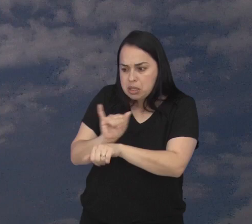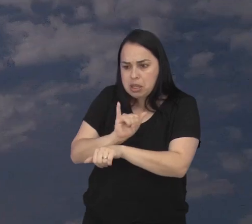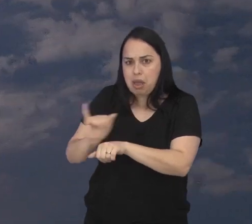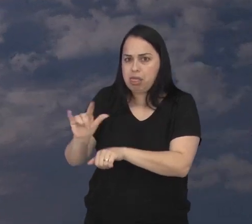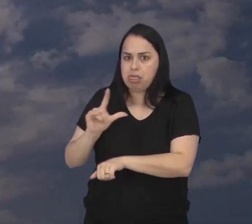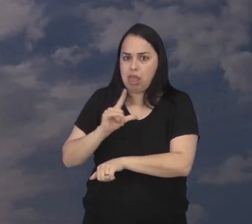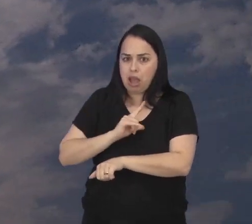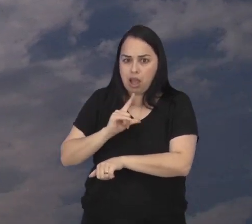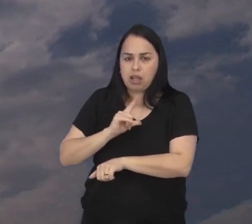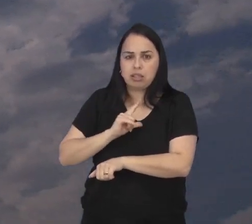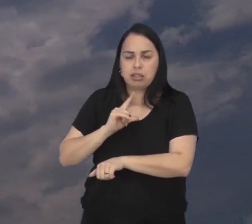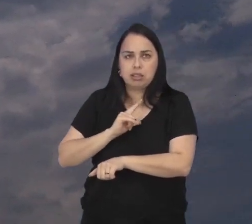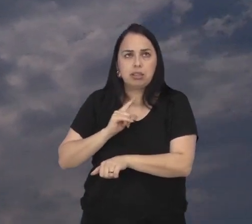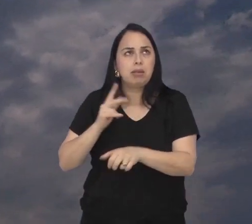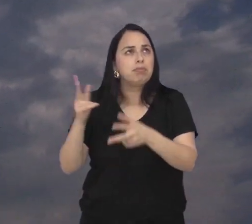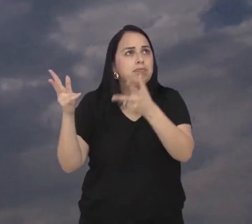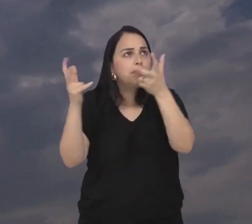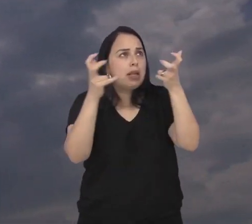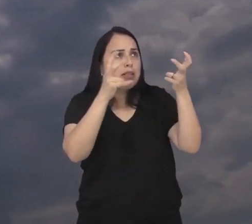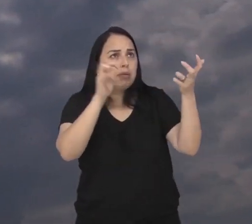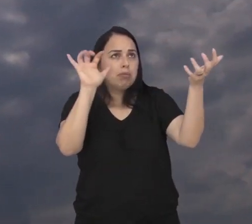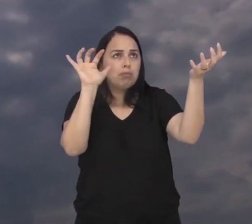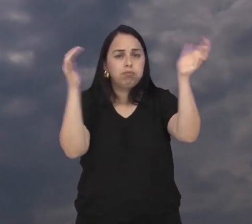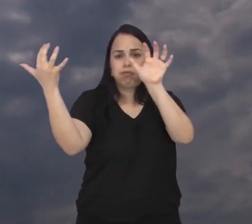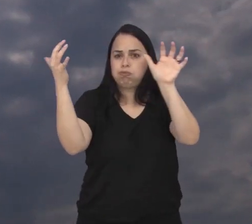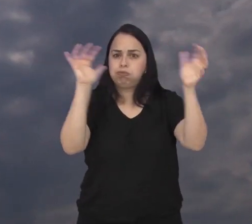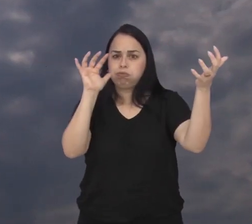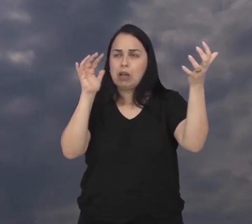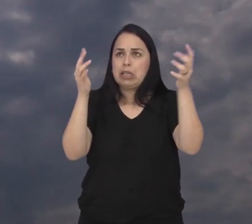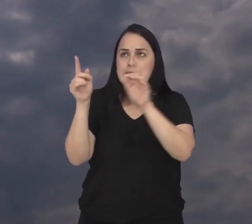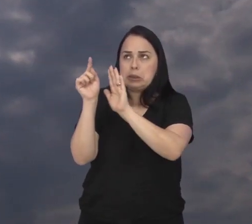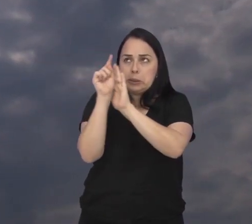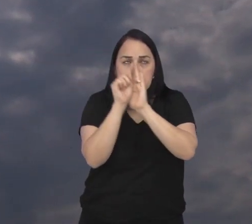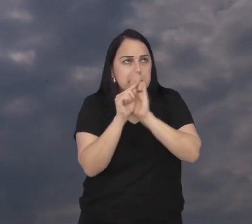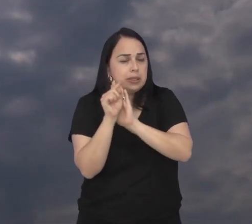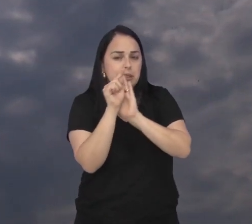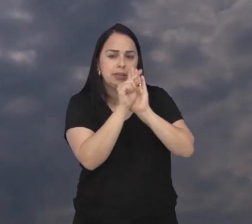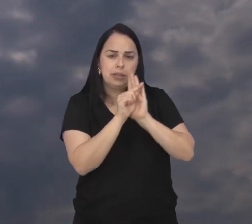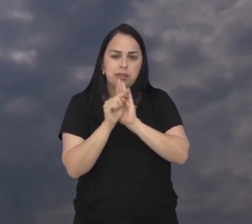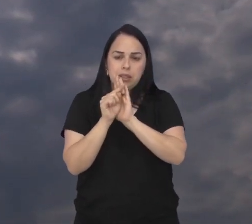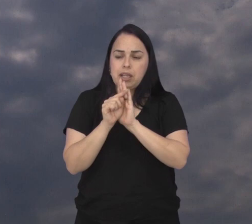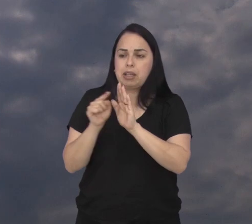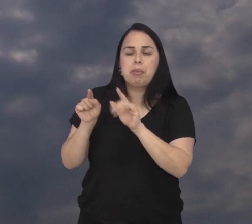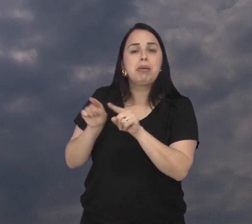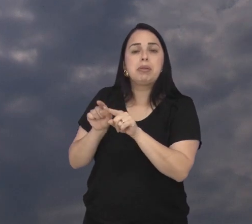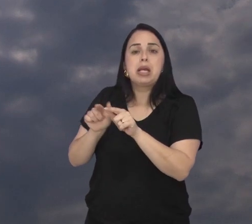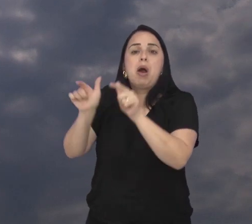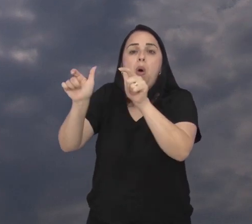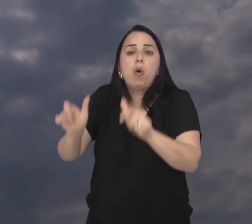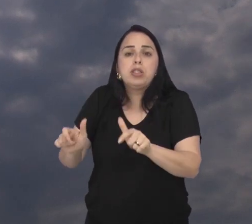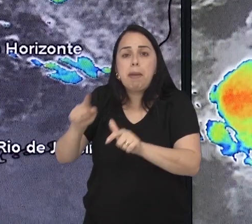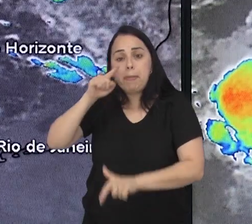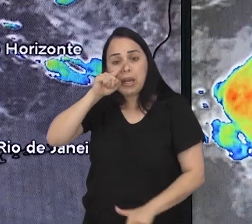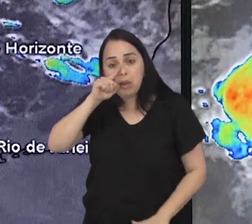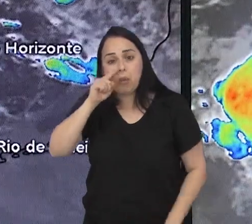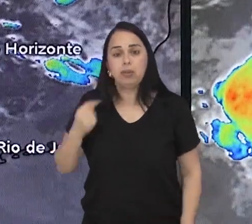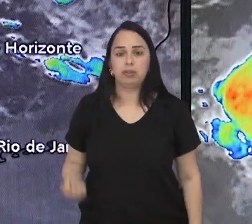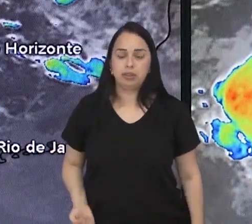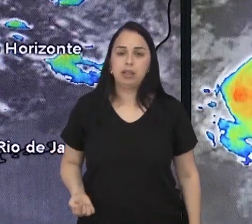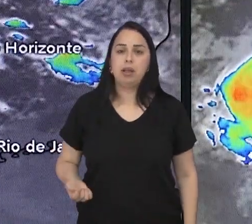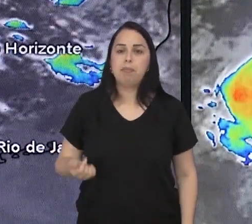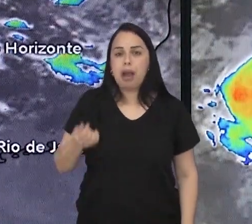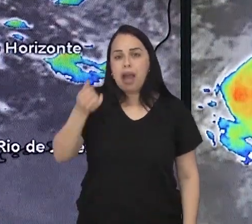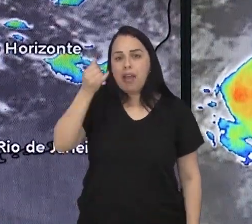passam pelo uso de ferramentas capazes de prever eventos climáticos e monitorar áreas de risco. Para